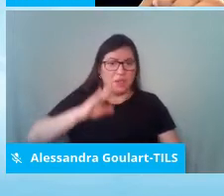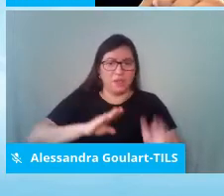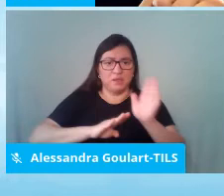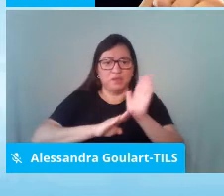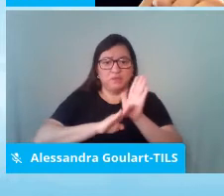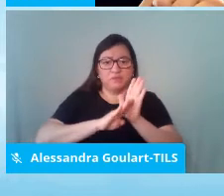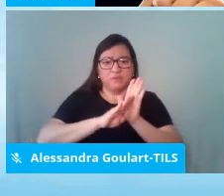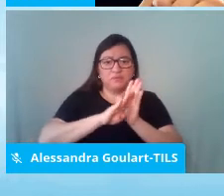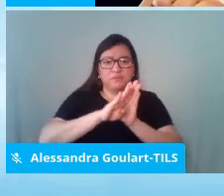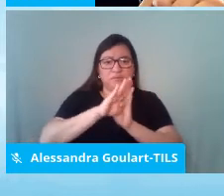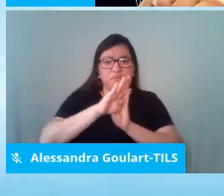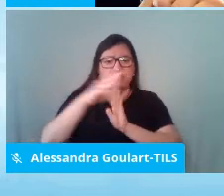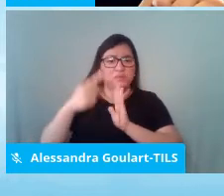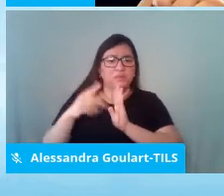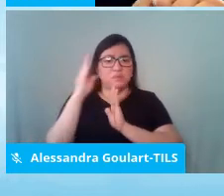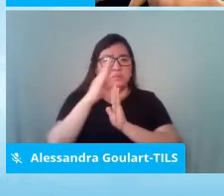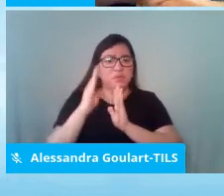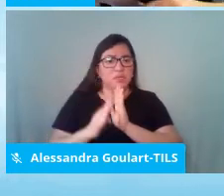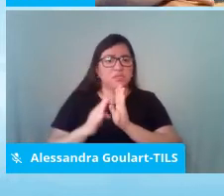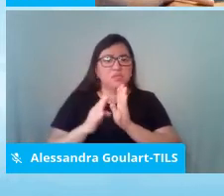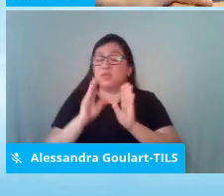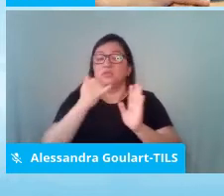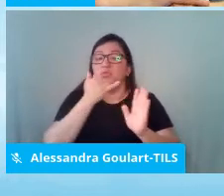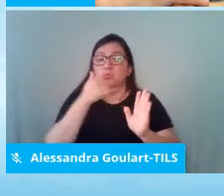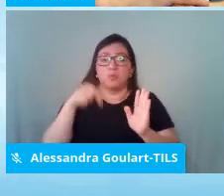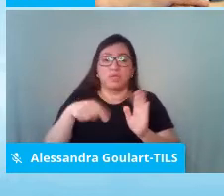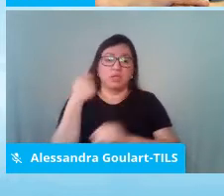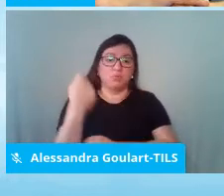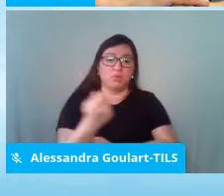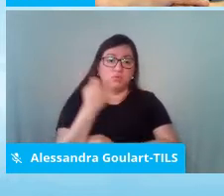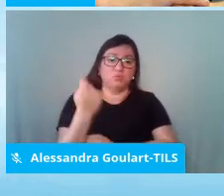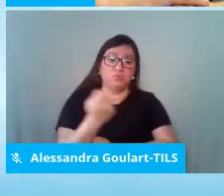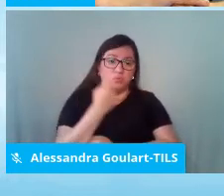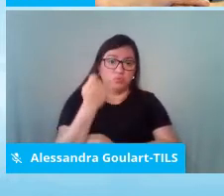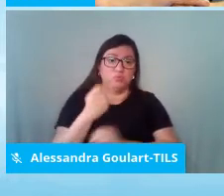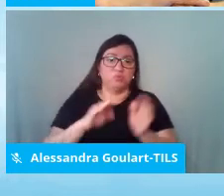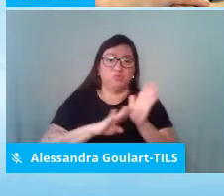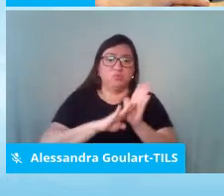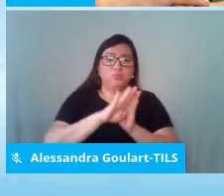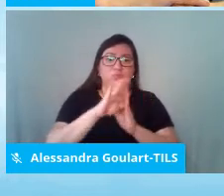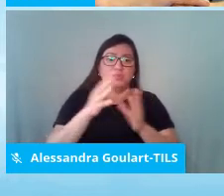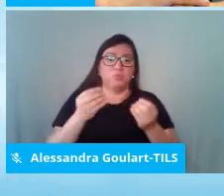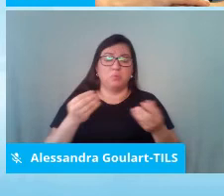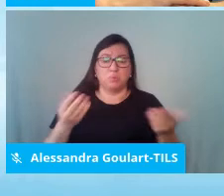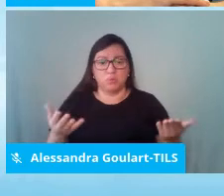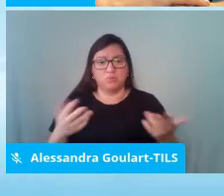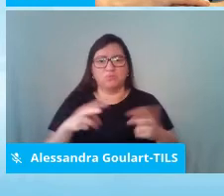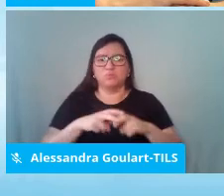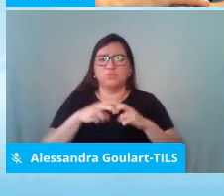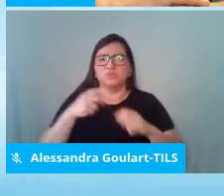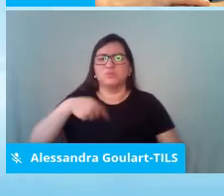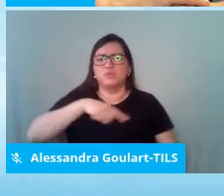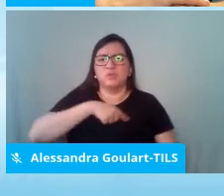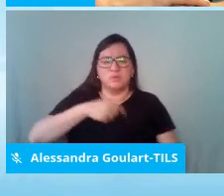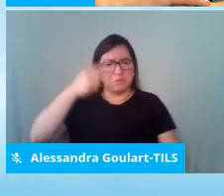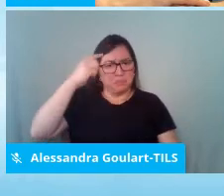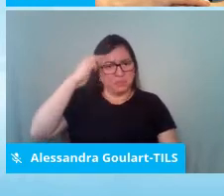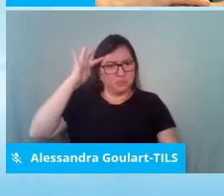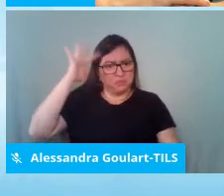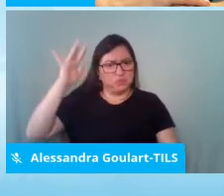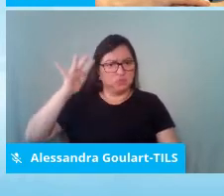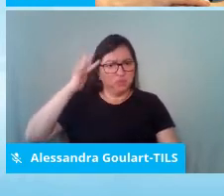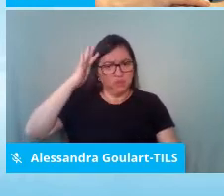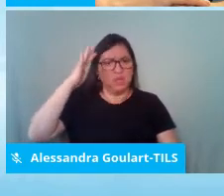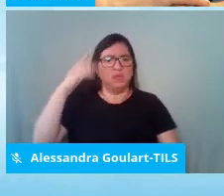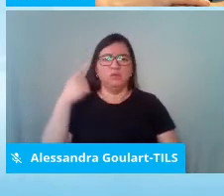do país, né? Então, isso nos leva a vários questionamentos de pensar o porquê que nós temos